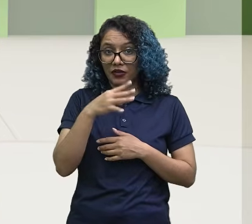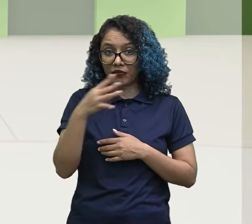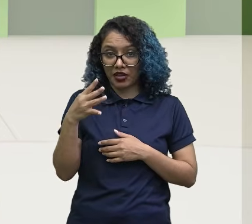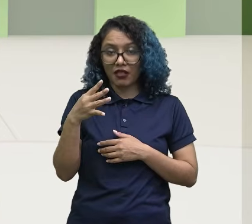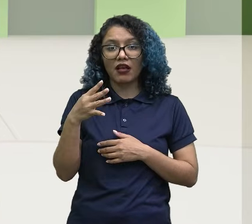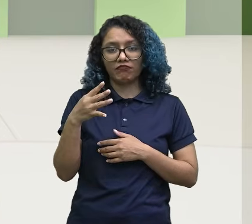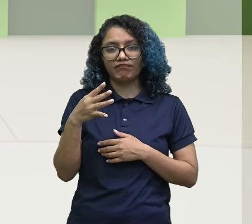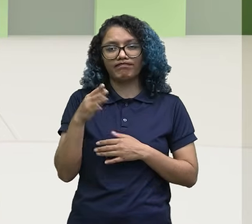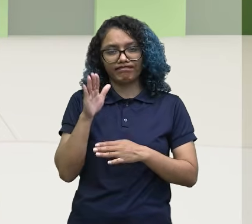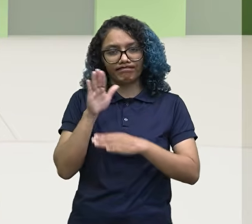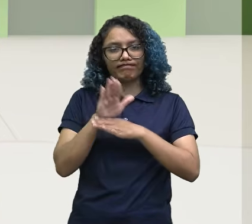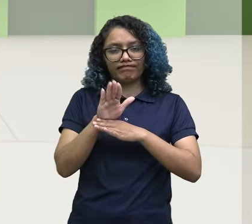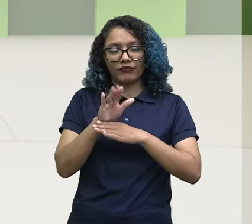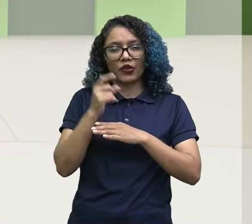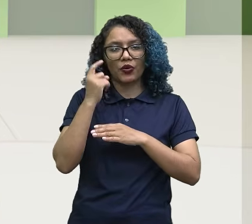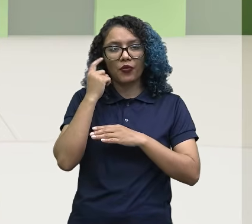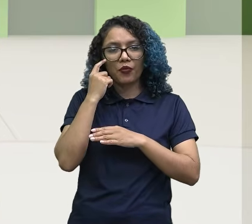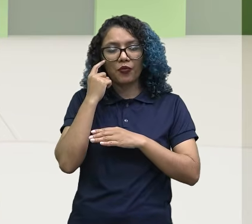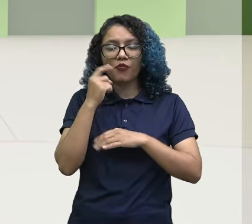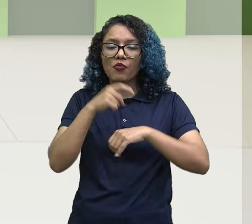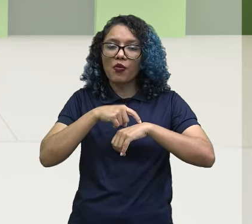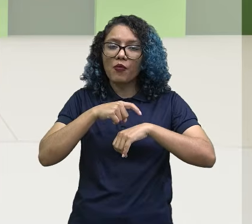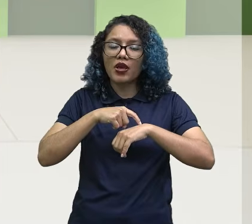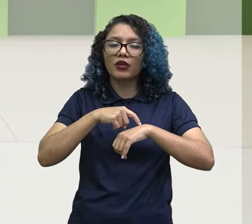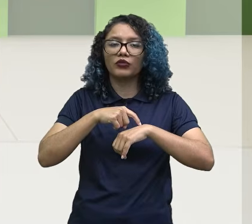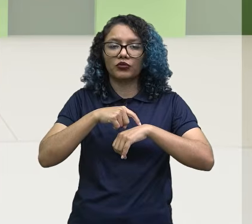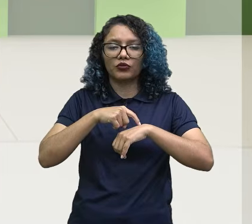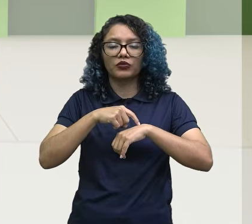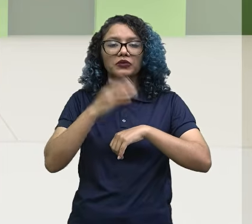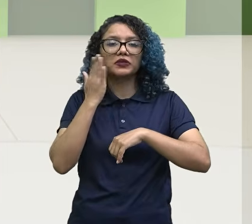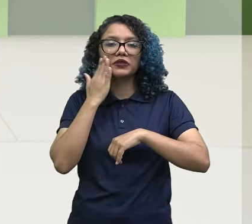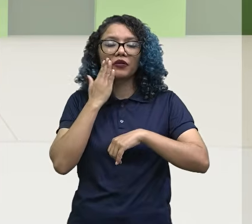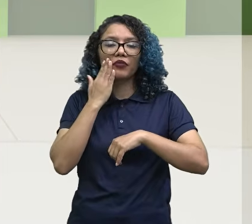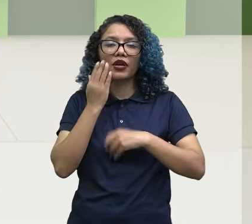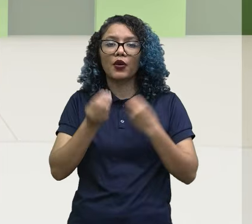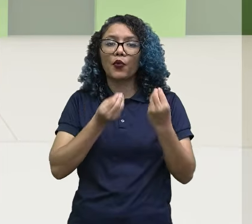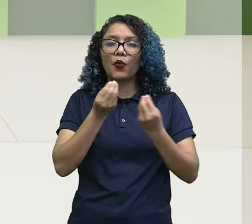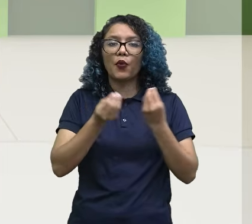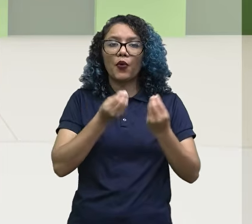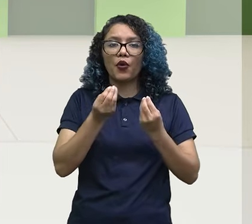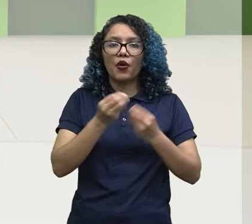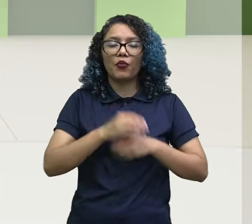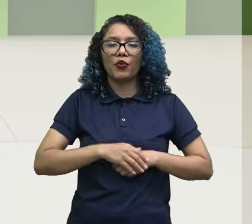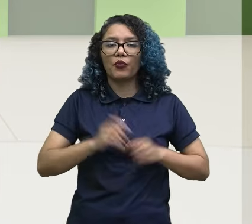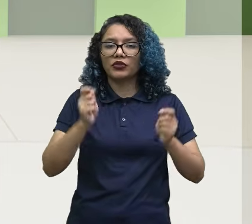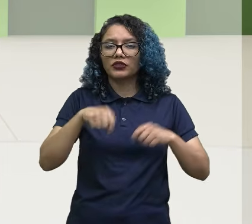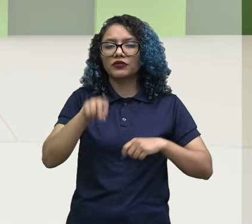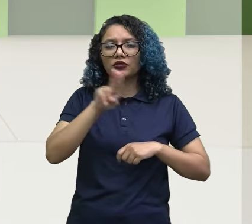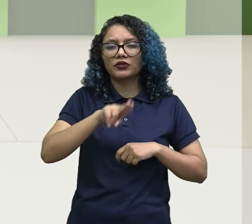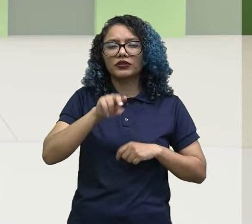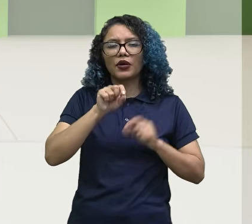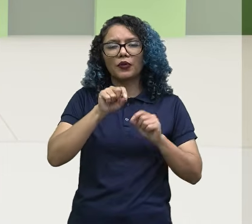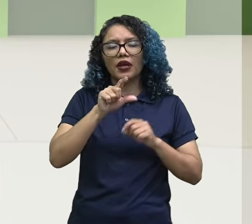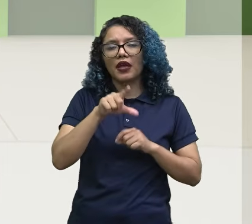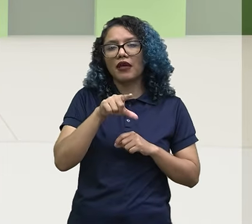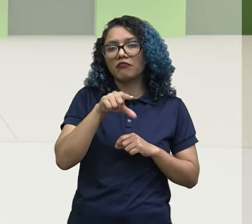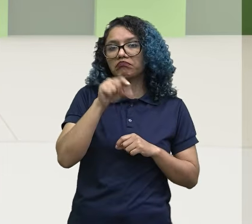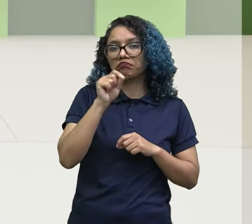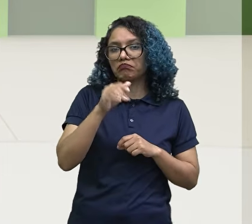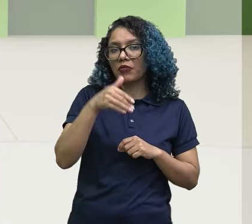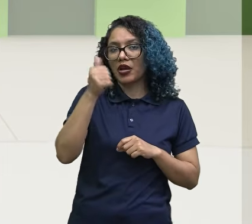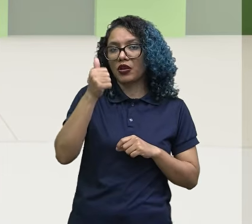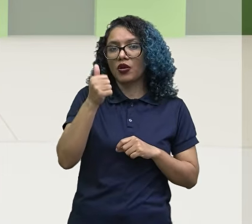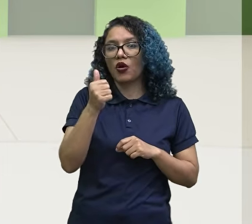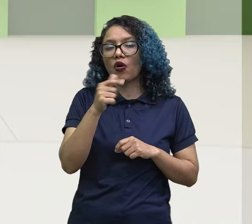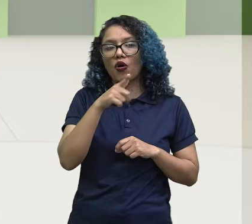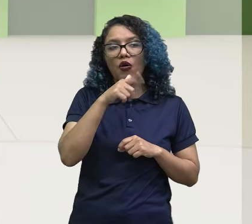ajuda bastante na hora dessa determinação do que eu vou utilizar. Se é melhor utilizar a eletrólise